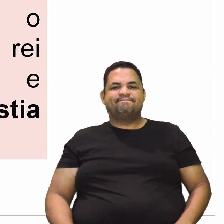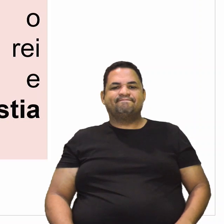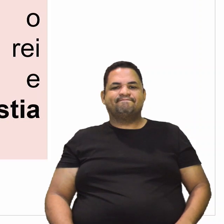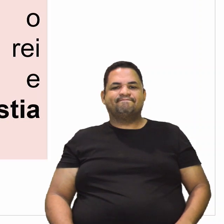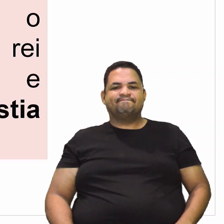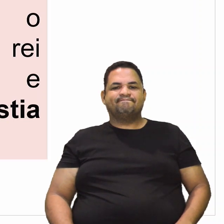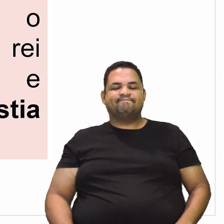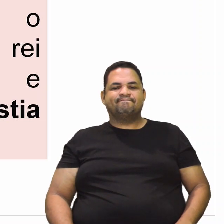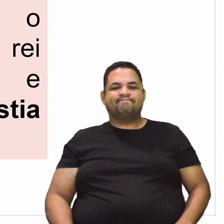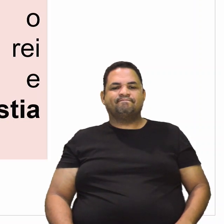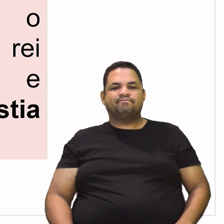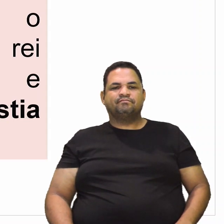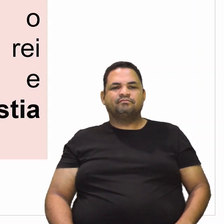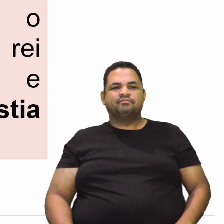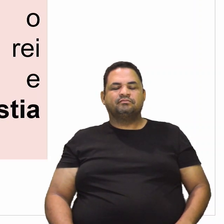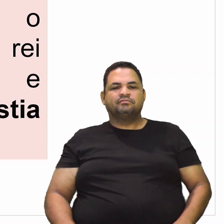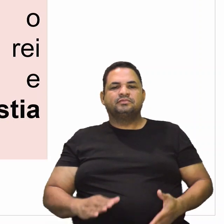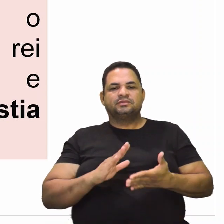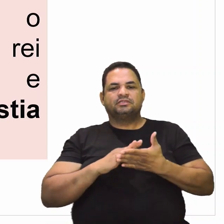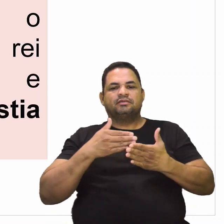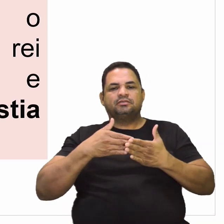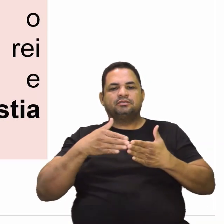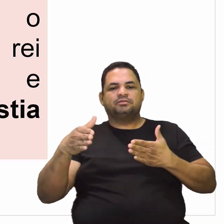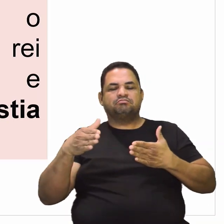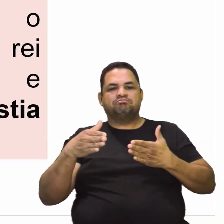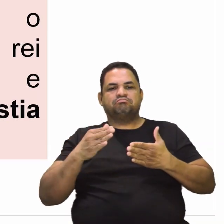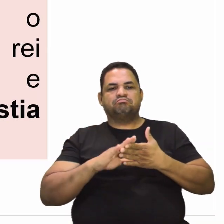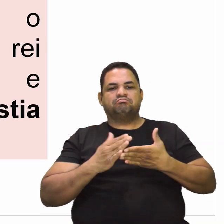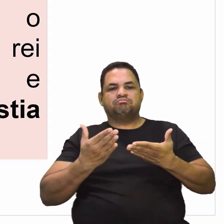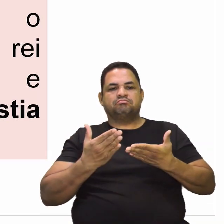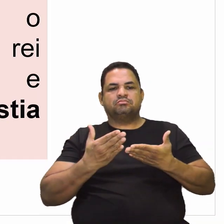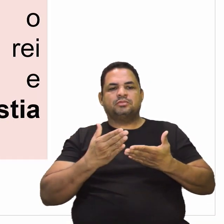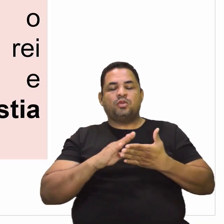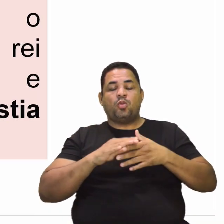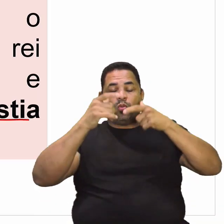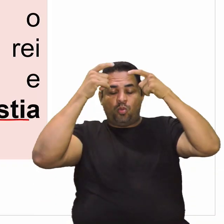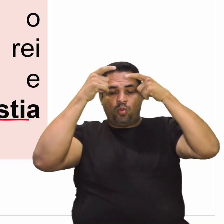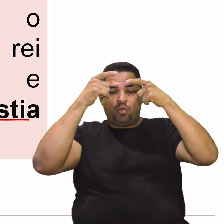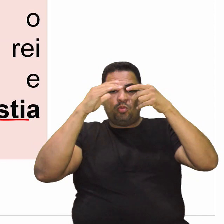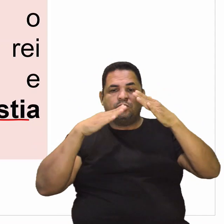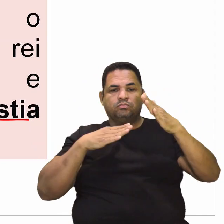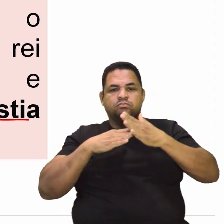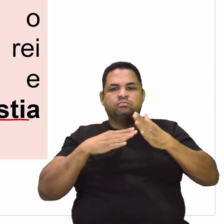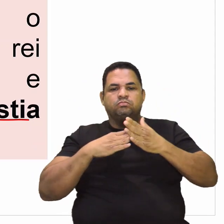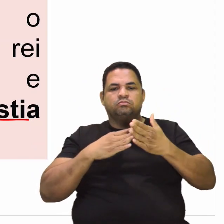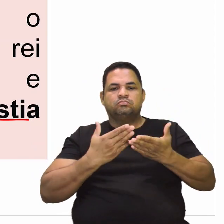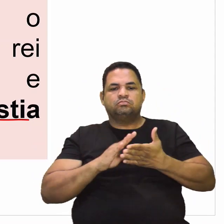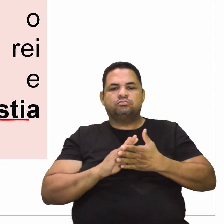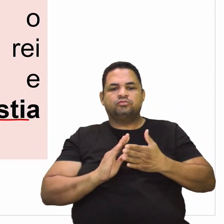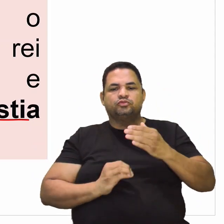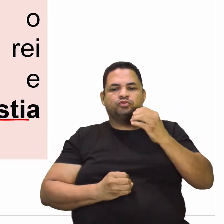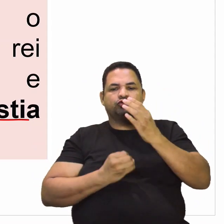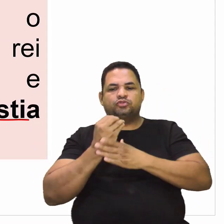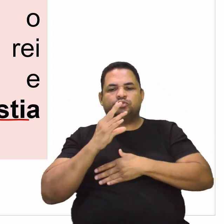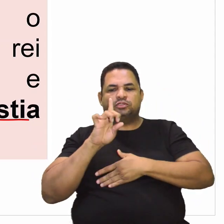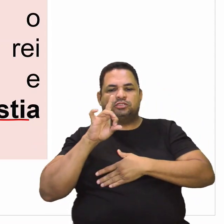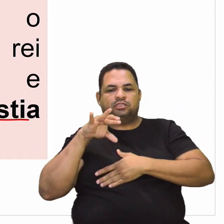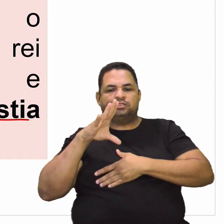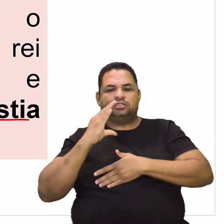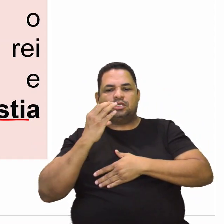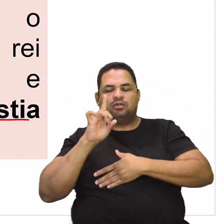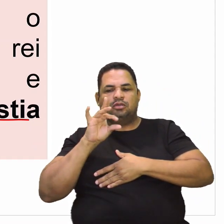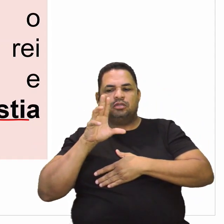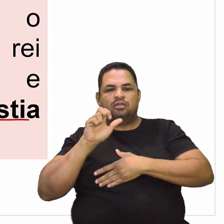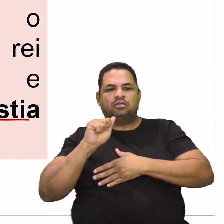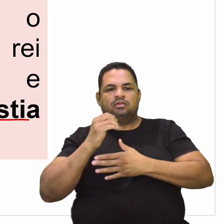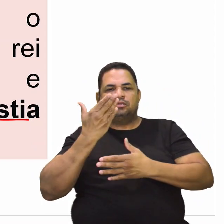reinos que vai ser destronado, o último rei merovingio fundou a dinastia carolíngia. E aqui eu